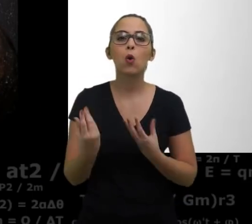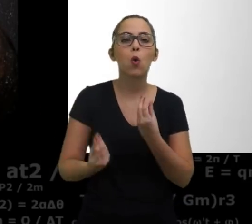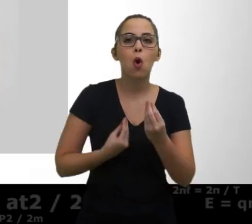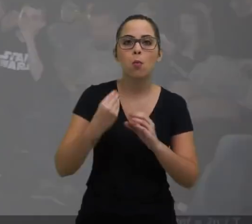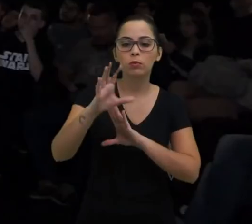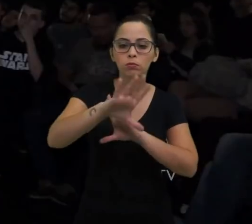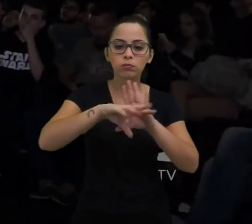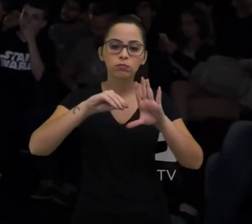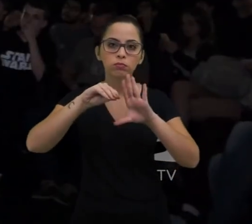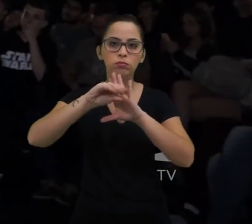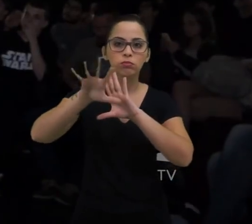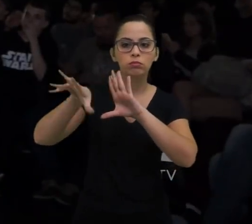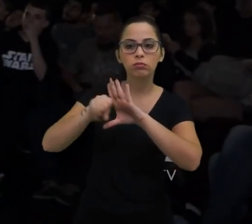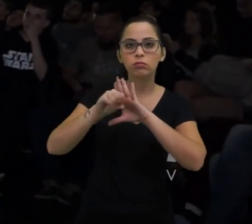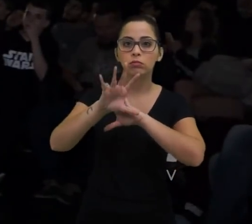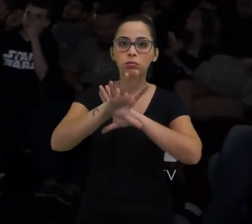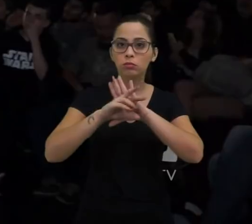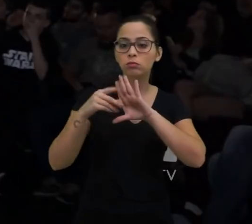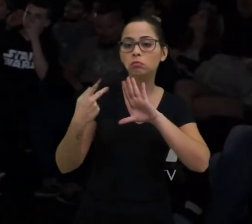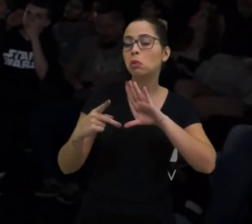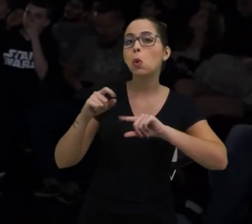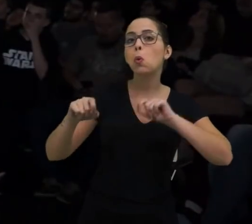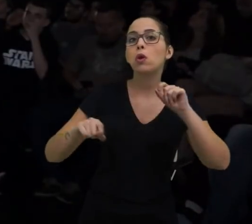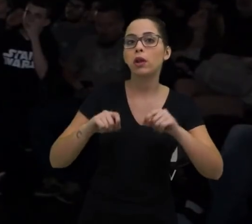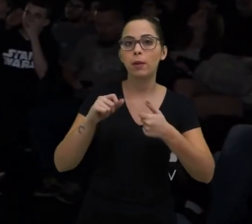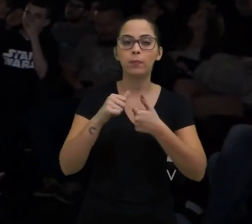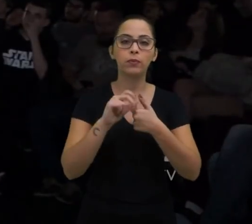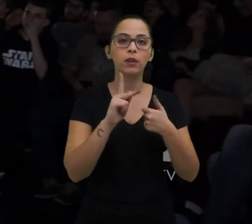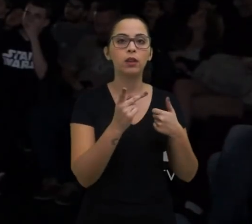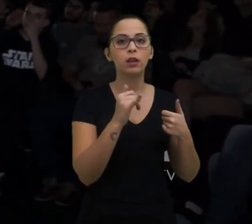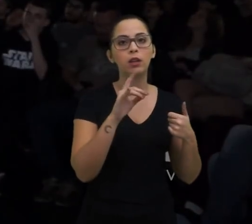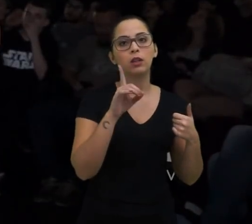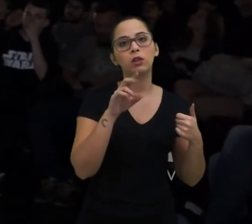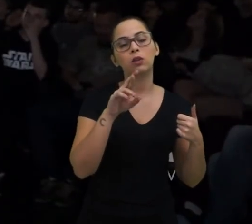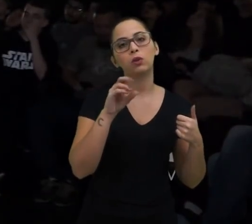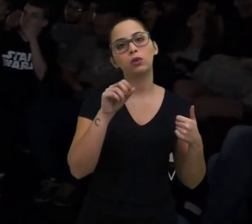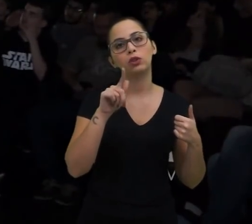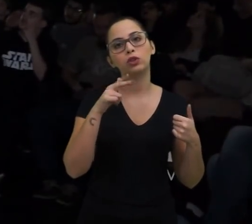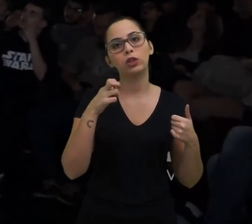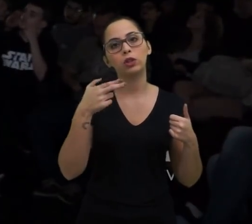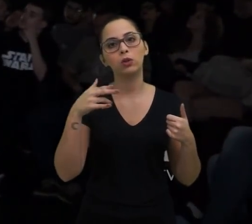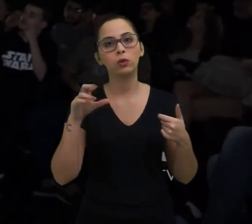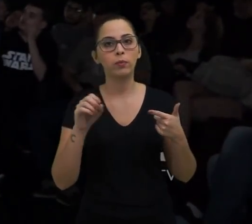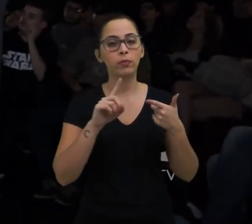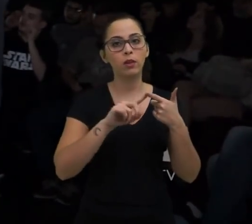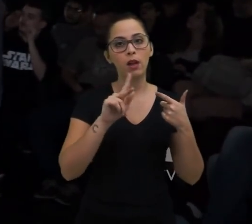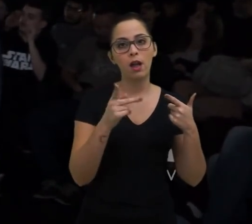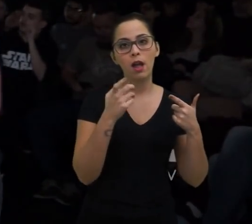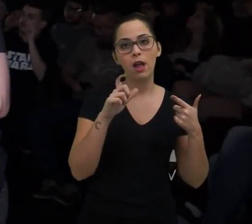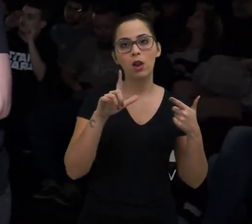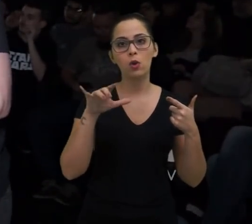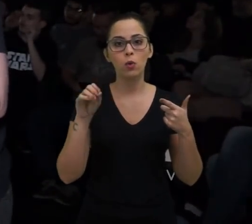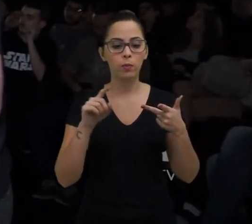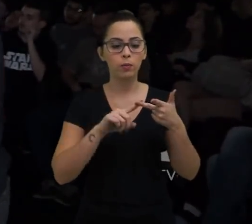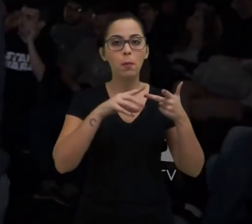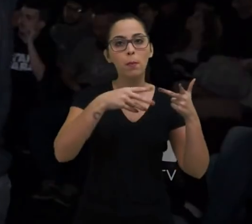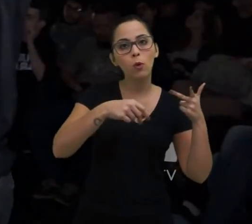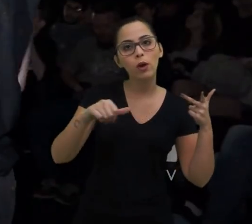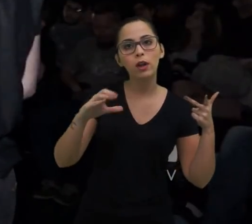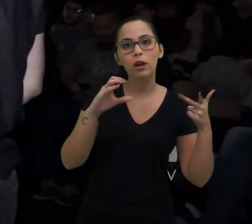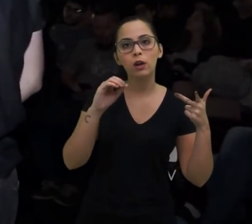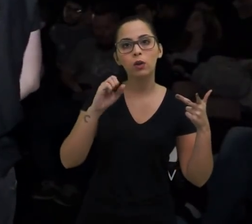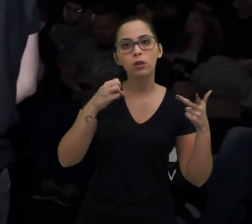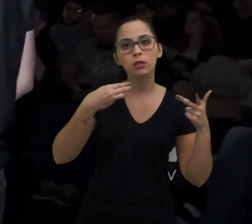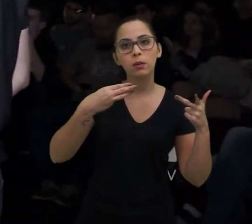supernovas. E aí esse é o material que ele vai consumir. E aí, conforme esse material vai caindo, esse material vai liberando energia.